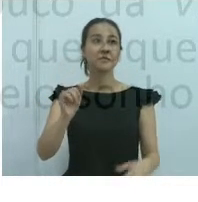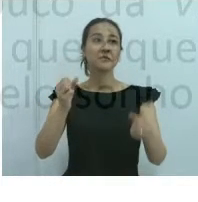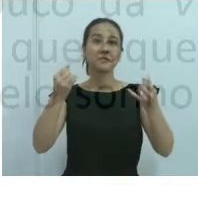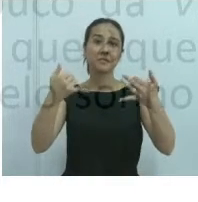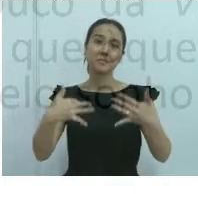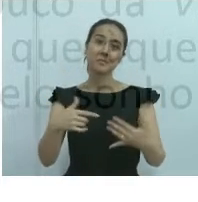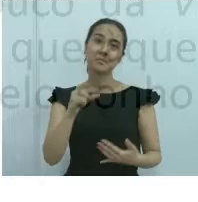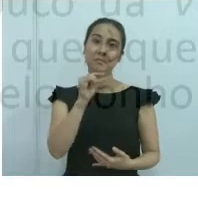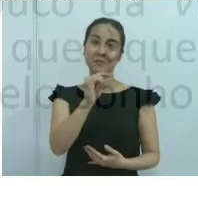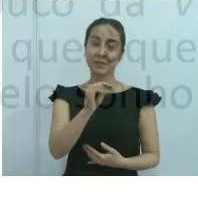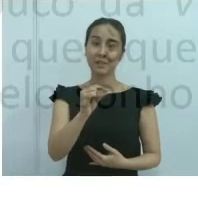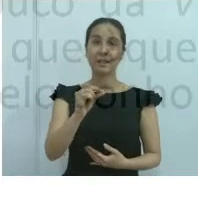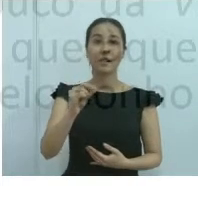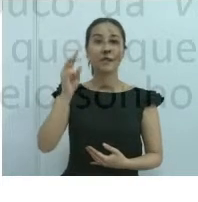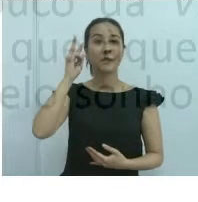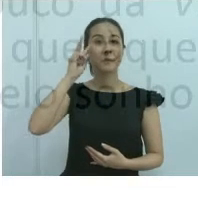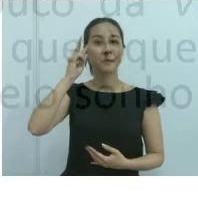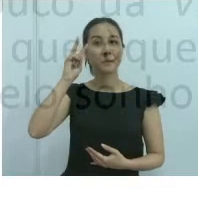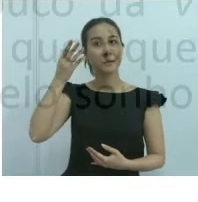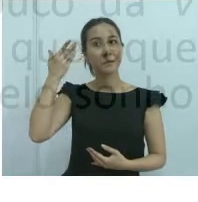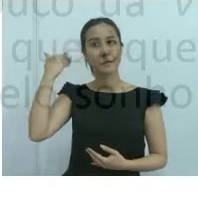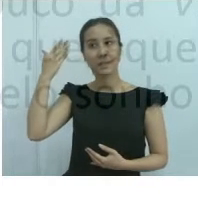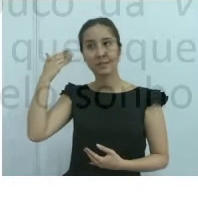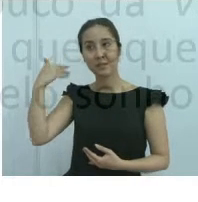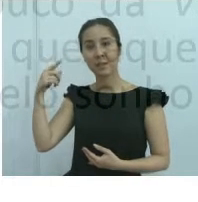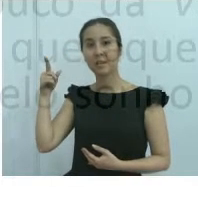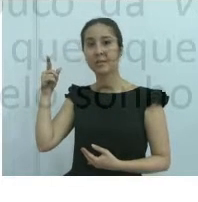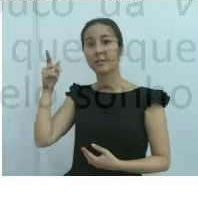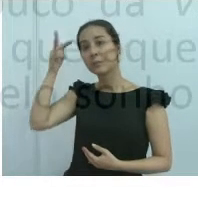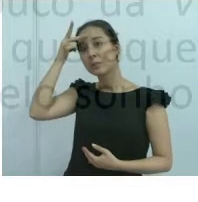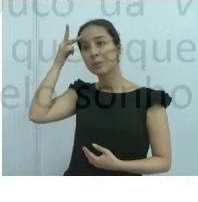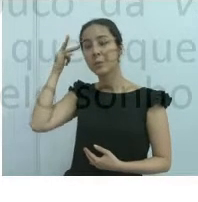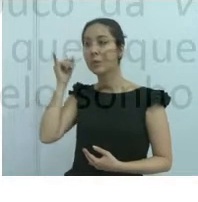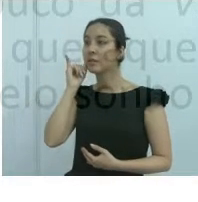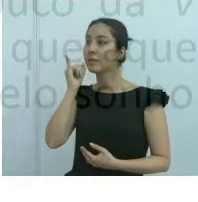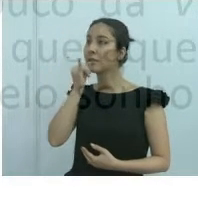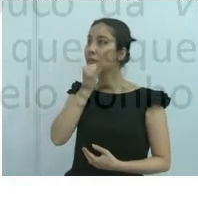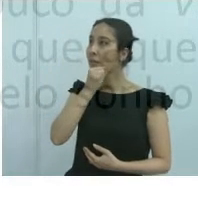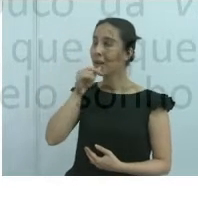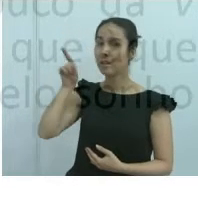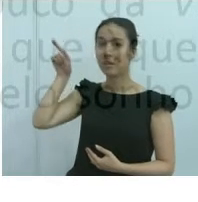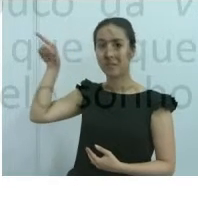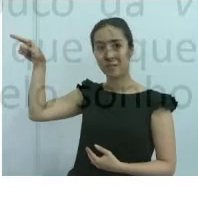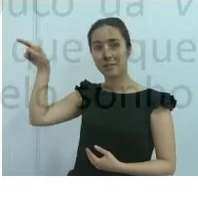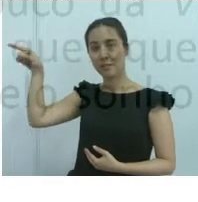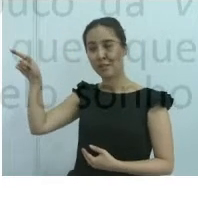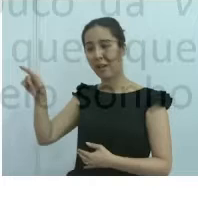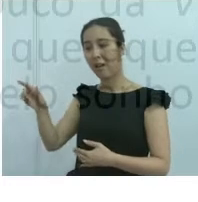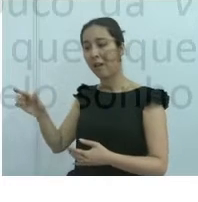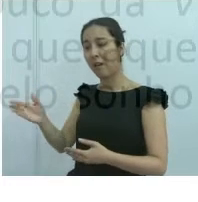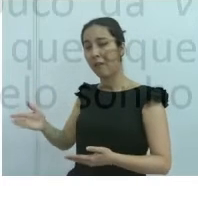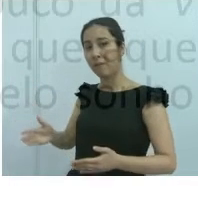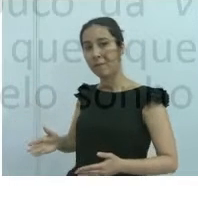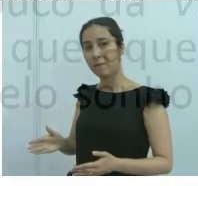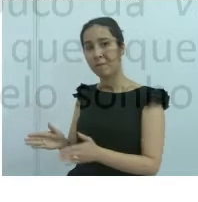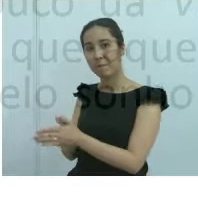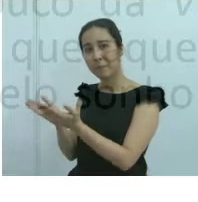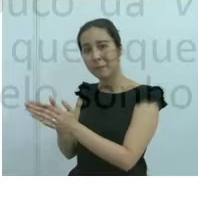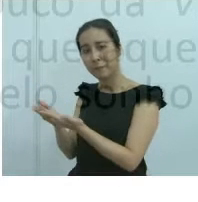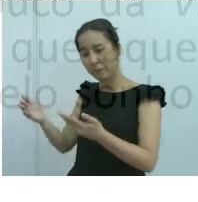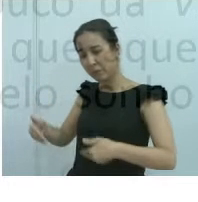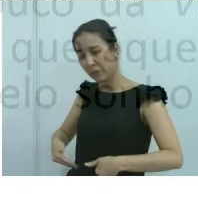todos os italianos que aquela época trocaram a fome ea incerteza de lá pelo